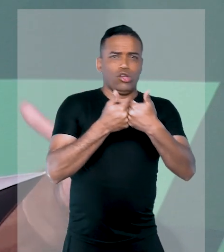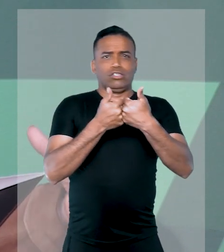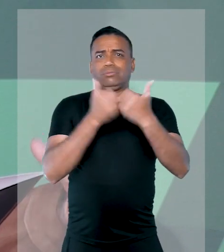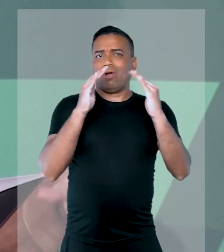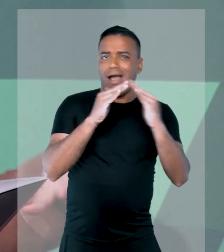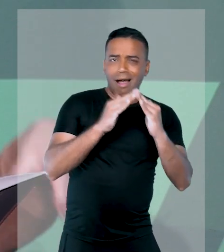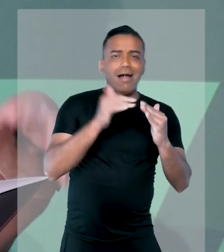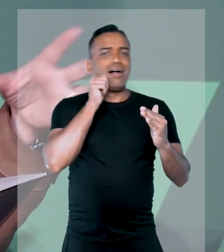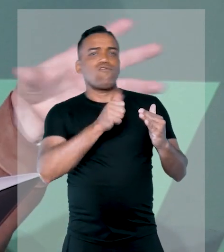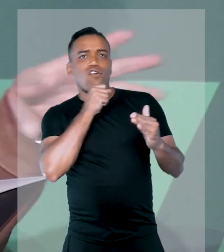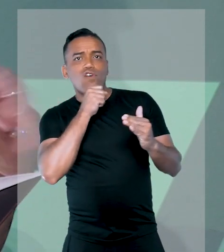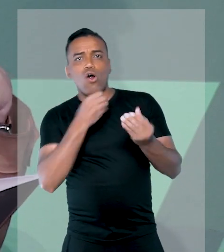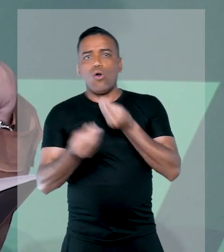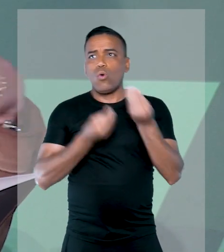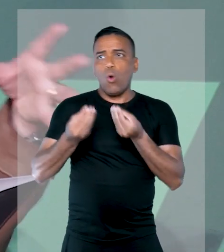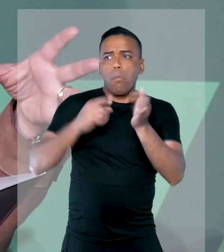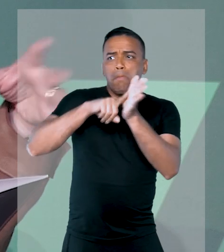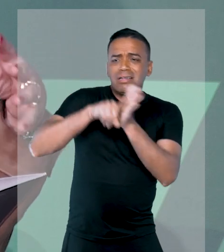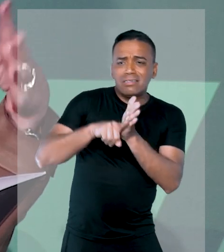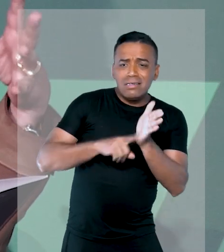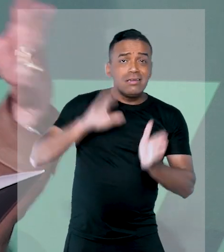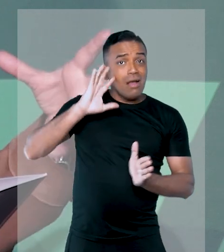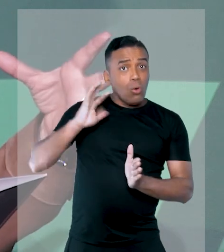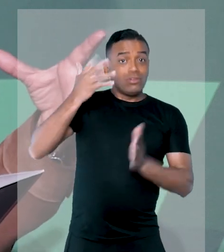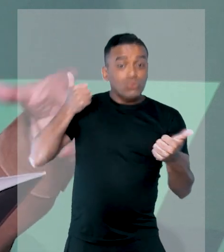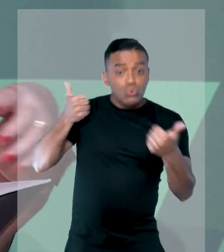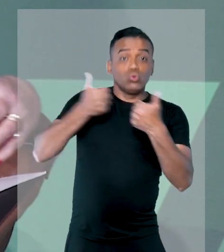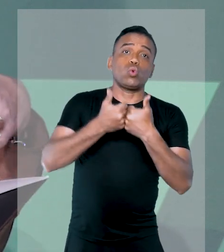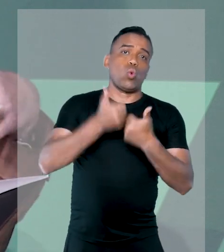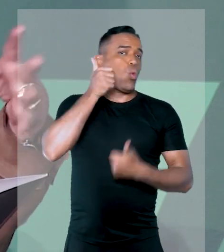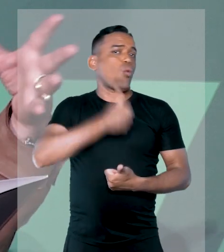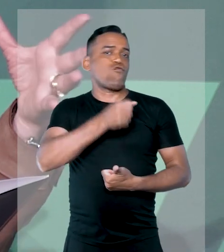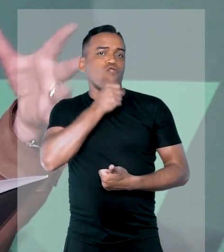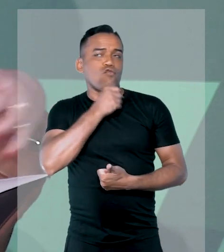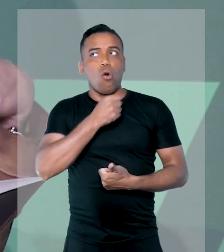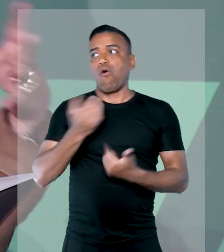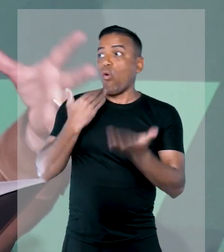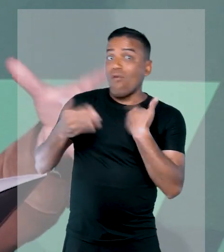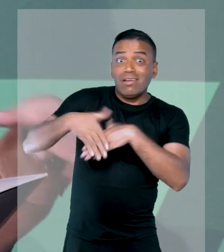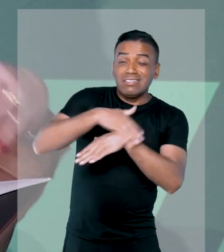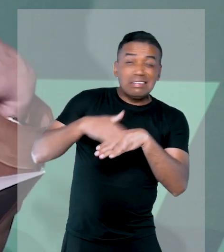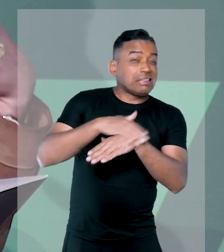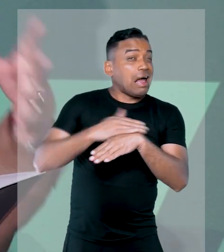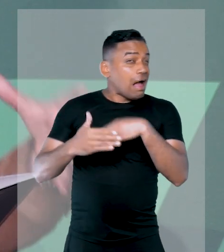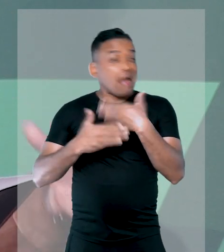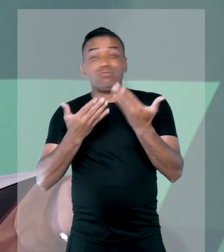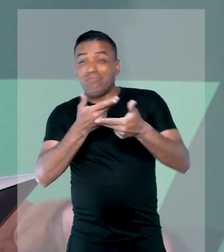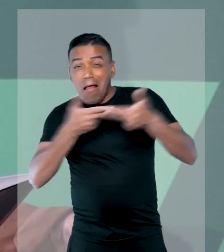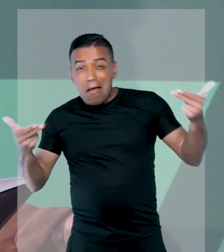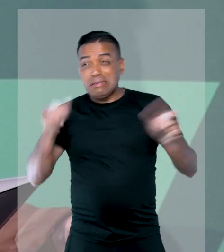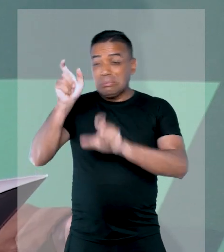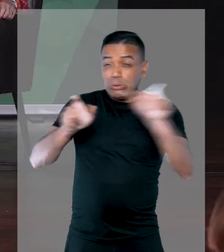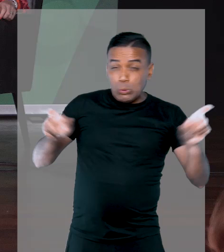nesse período? Como é que foi esse processo de pesquisa junto com ela, né? Imagino que você deve ter conversado bastante com ela, com outros